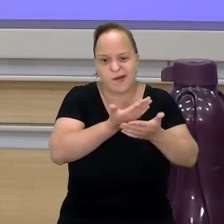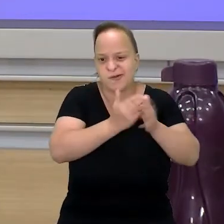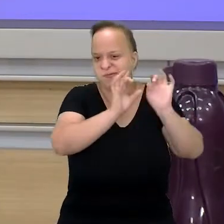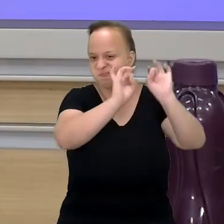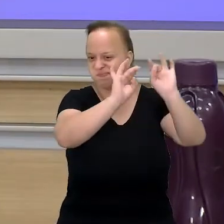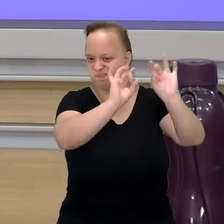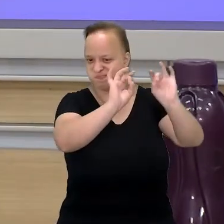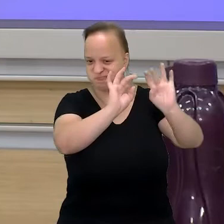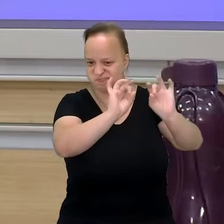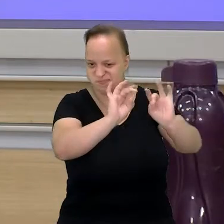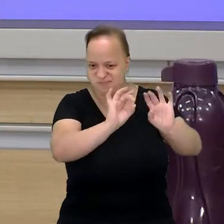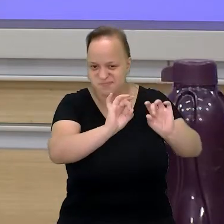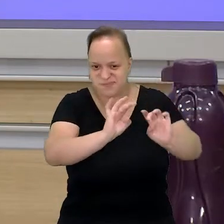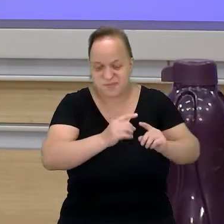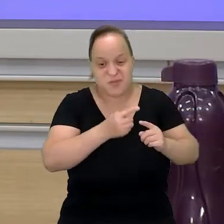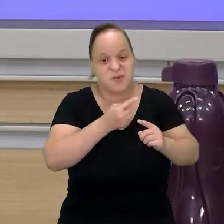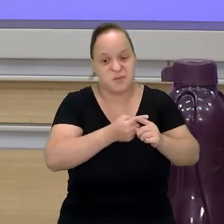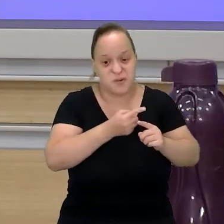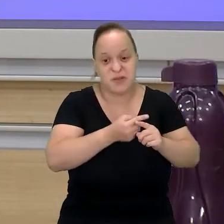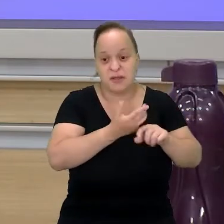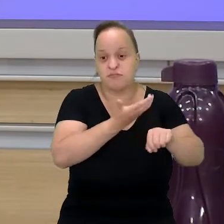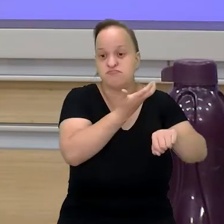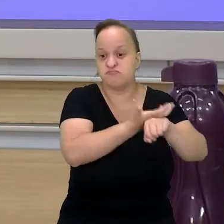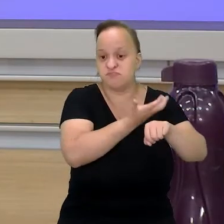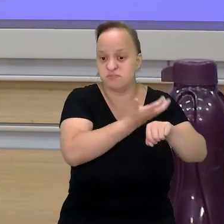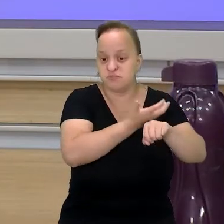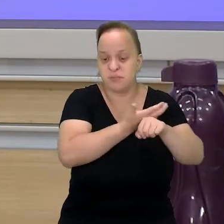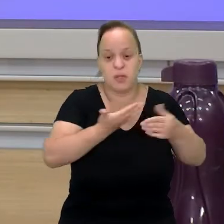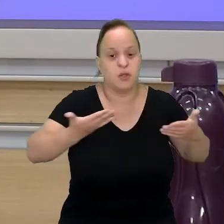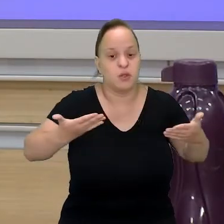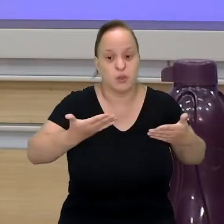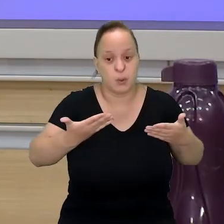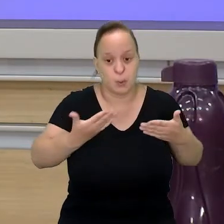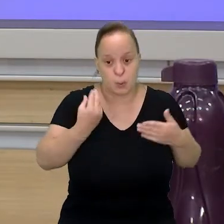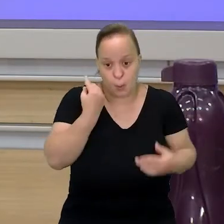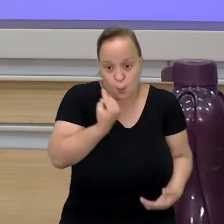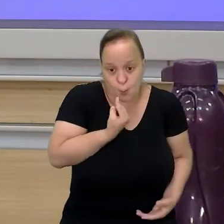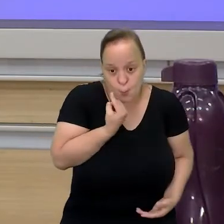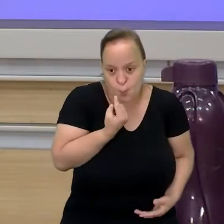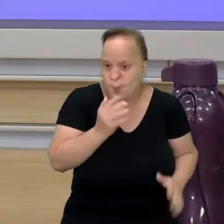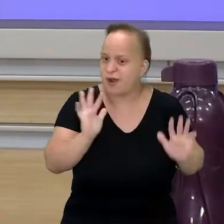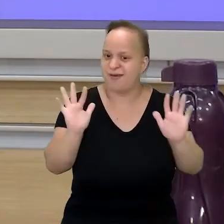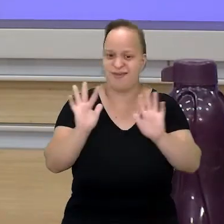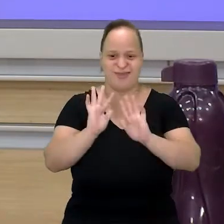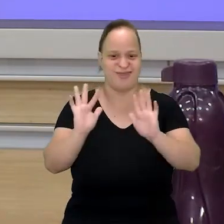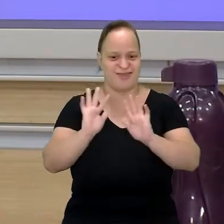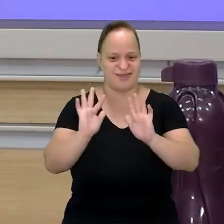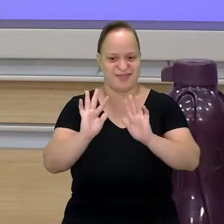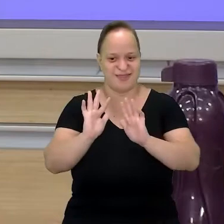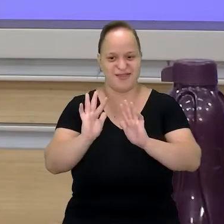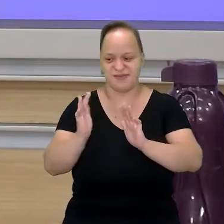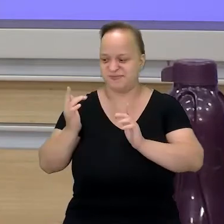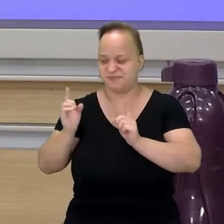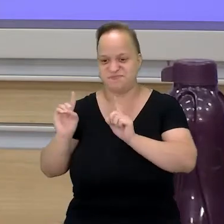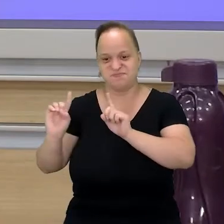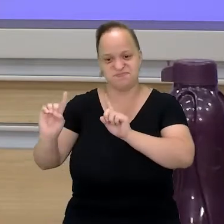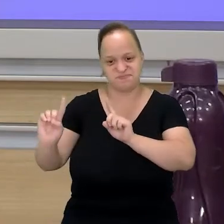que a gente está fazendo aqui para o nosso componente de hoje, eu não estou sozinha. Estou extremamente